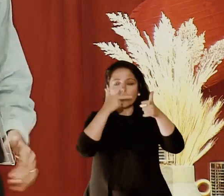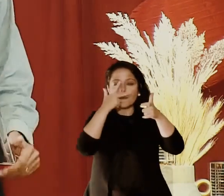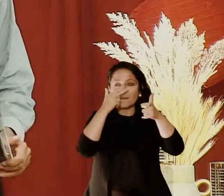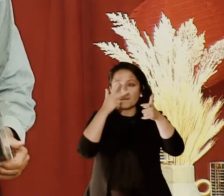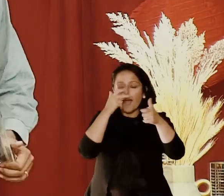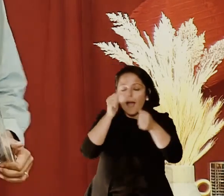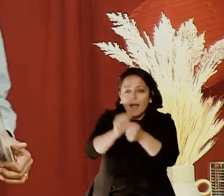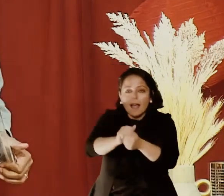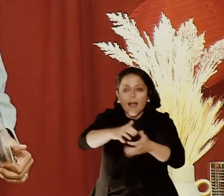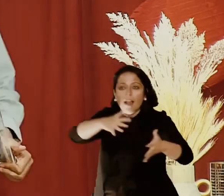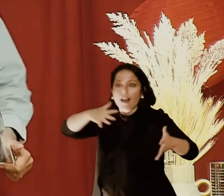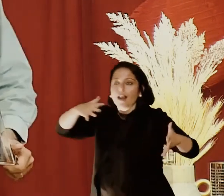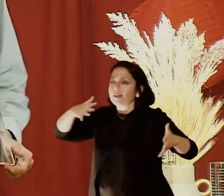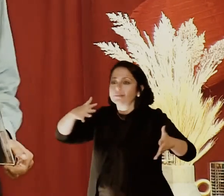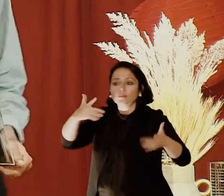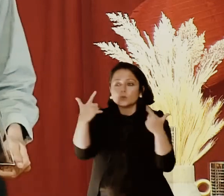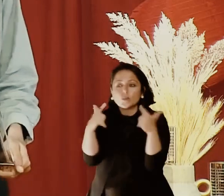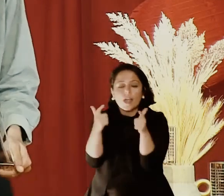tem lugar para se hospedar.